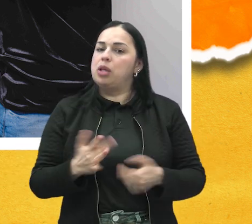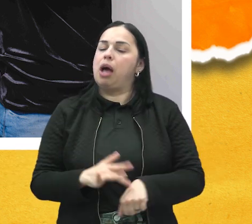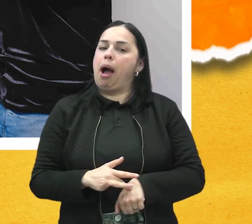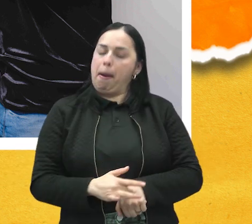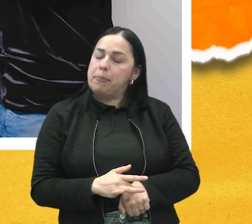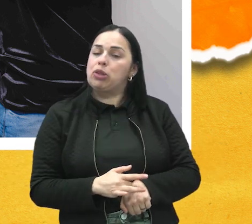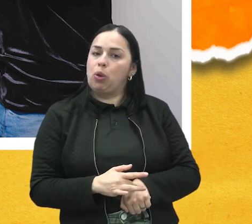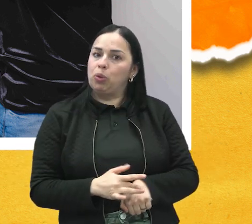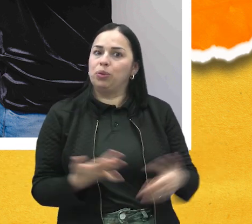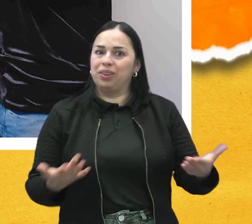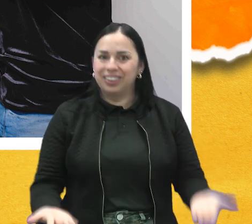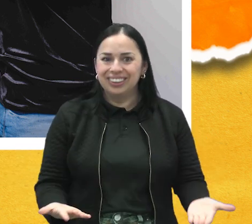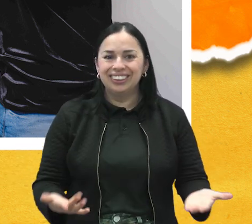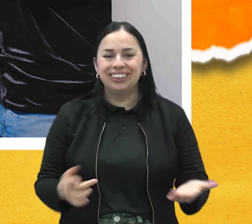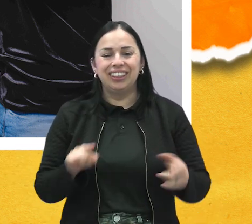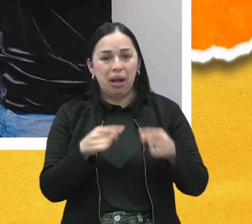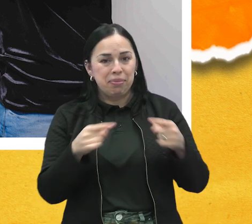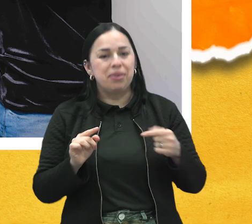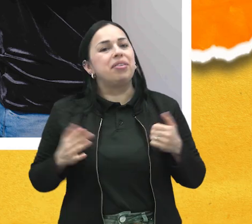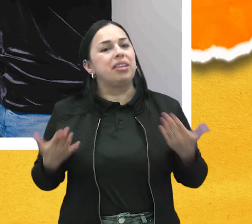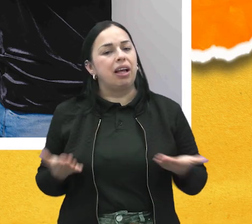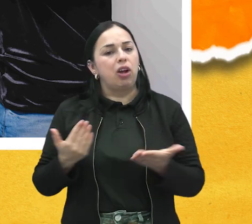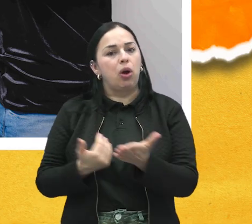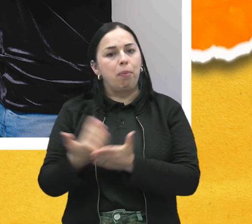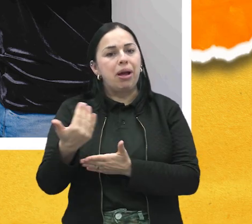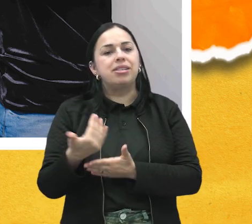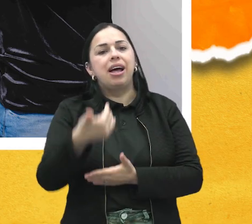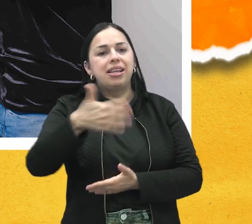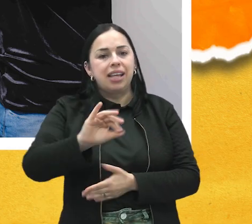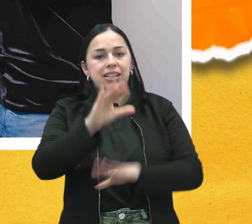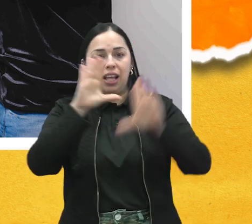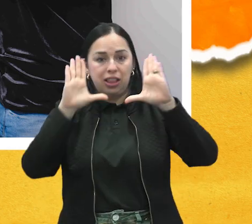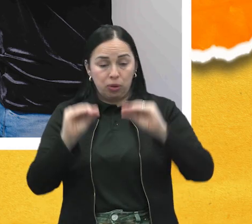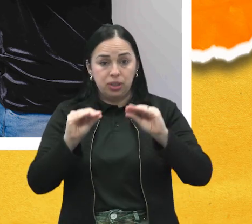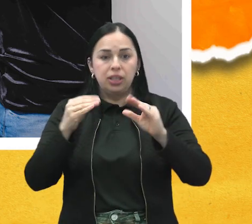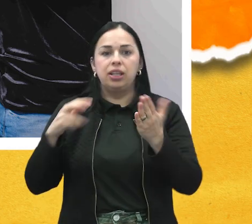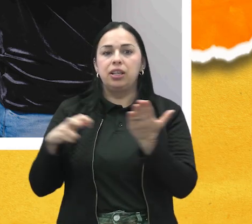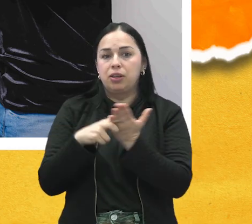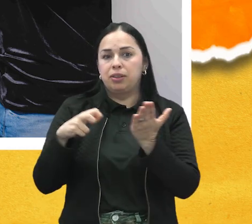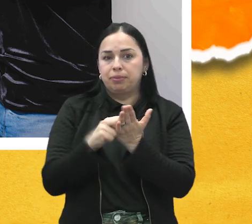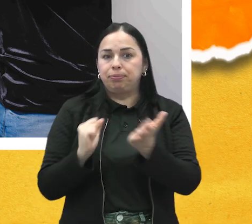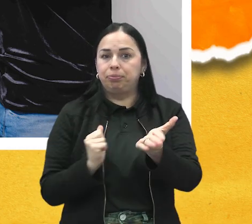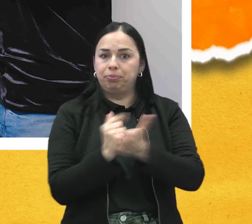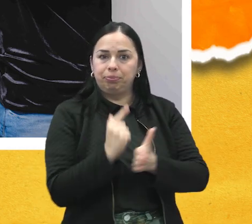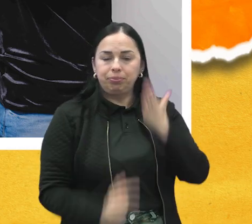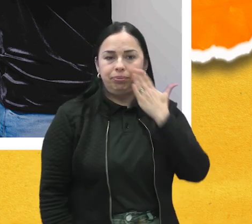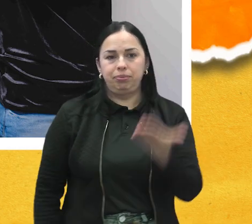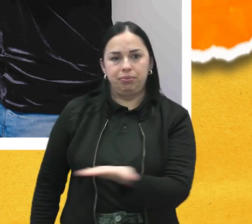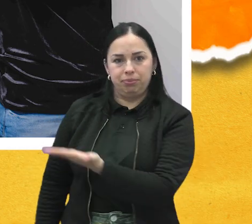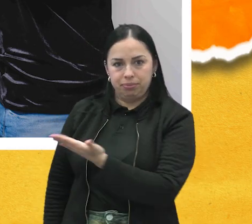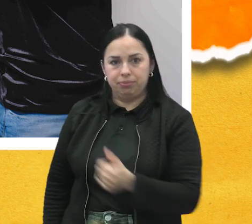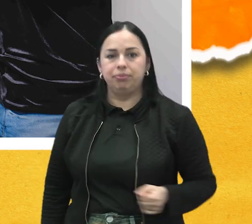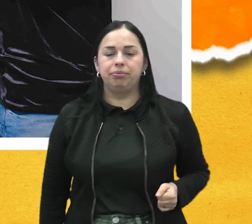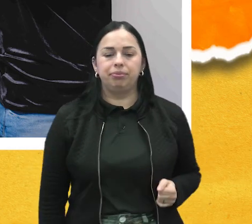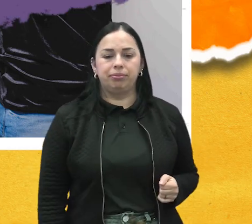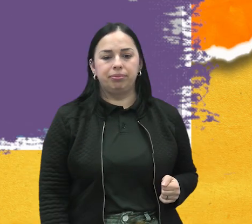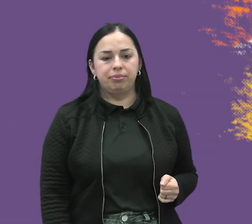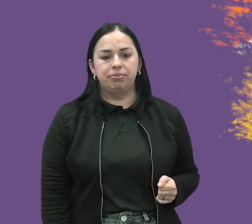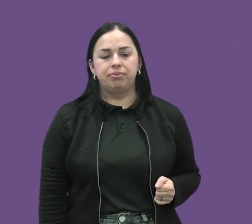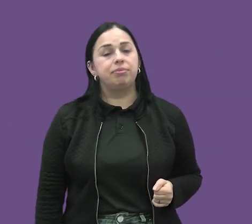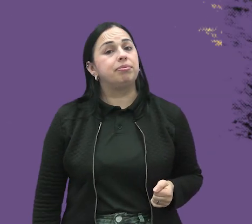Seu Doutor e muito mais. Então, o show começa às 10 horas da noite e os ingressos podem ser adquiridos no site